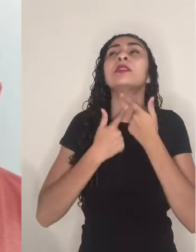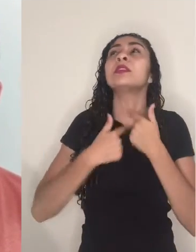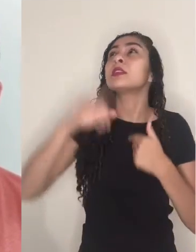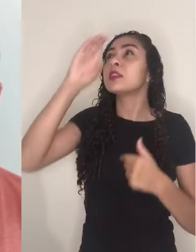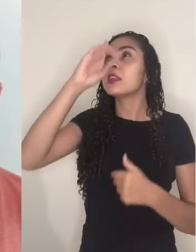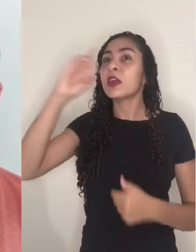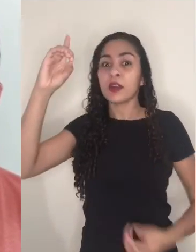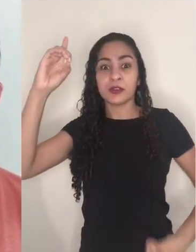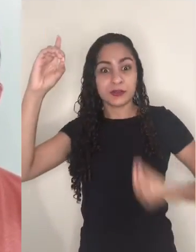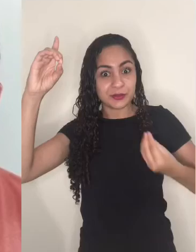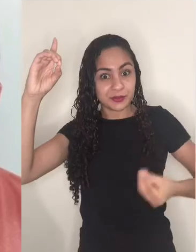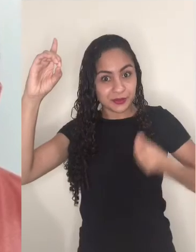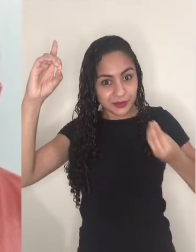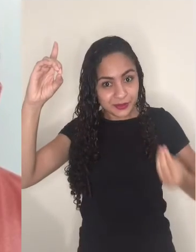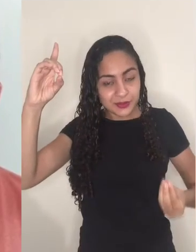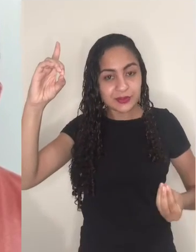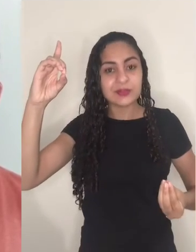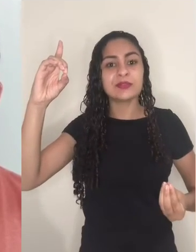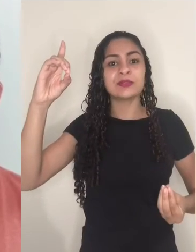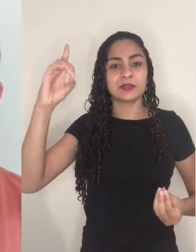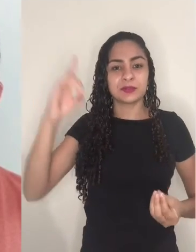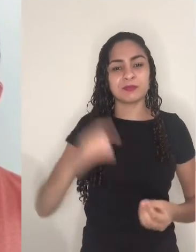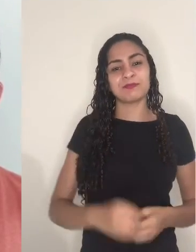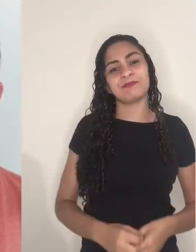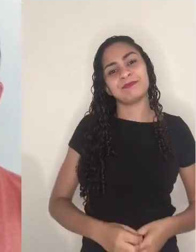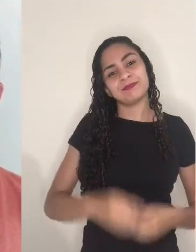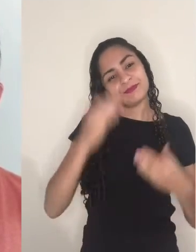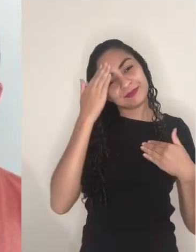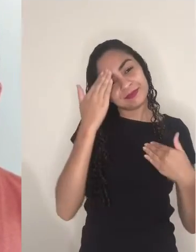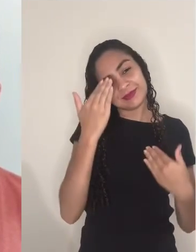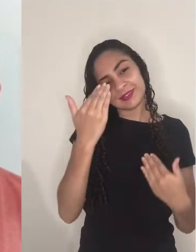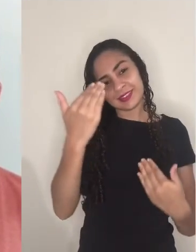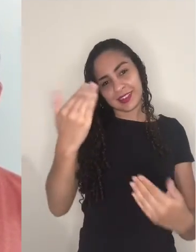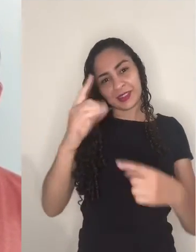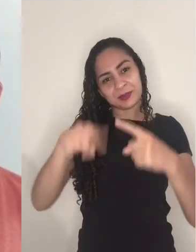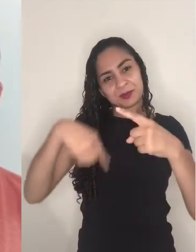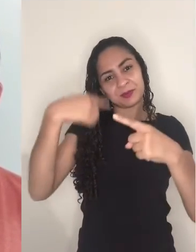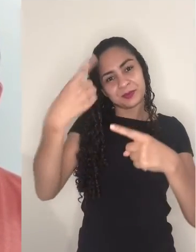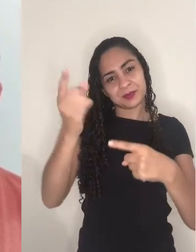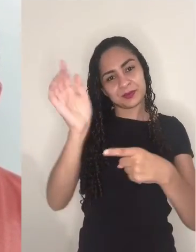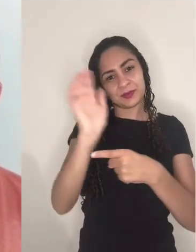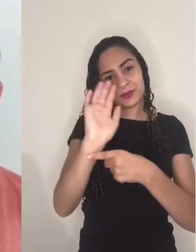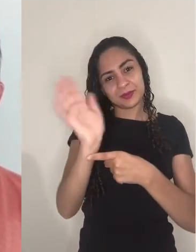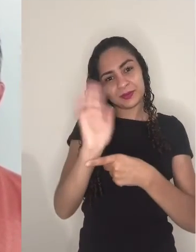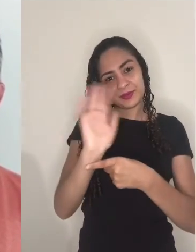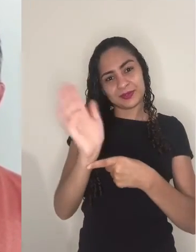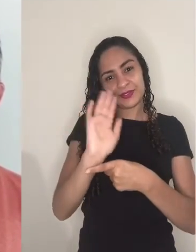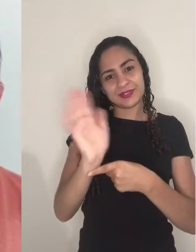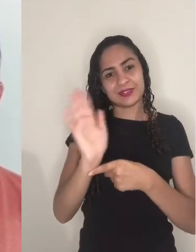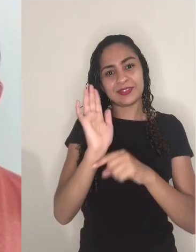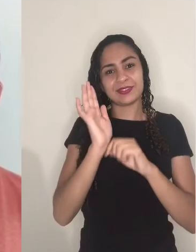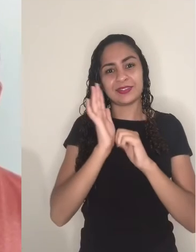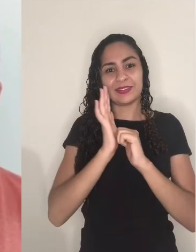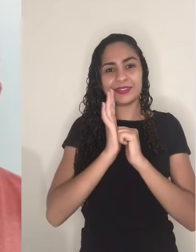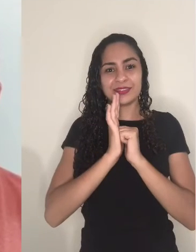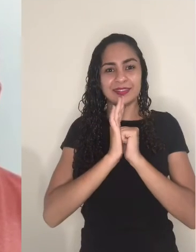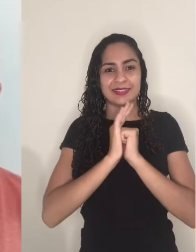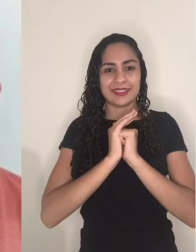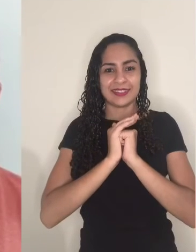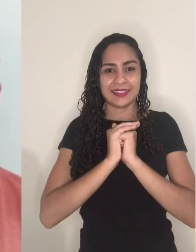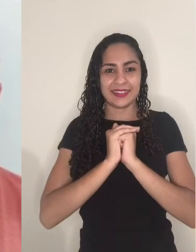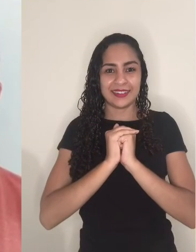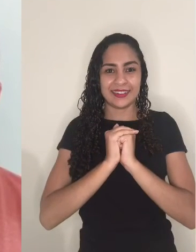as nossas vidas. E muito obrigado e até a próxima oportunidade.